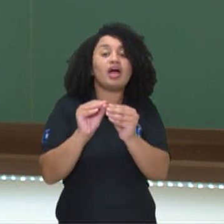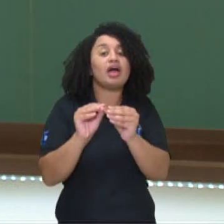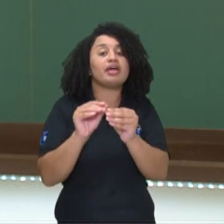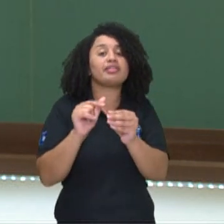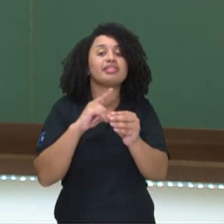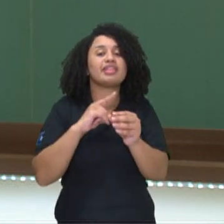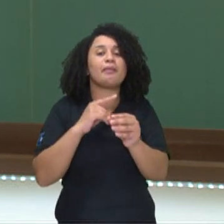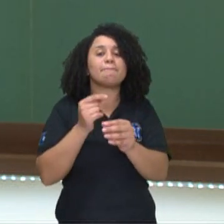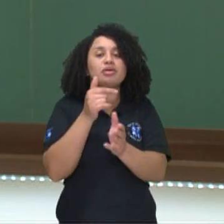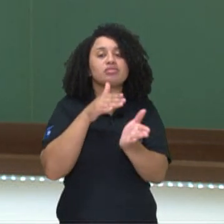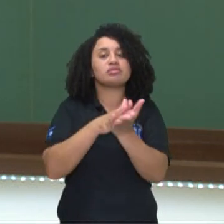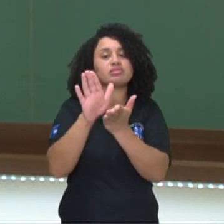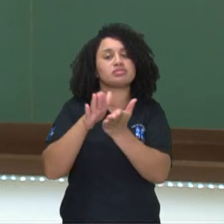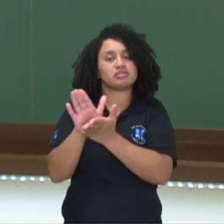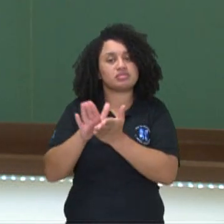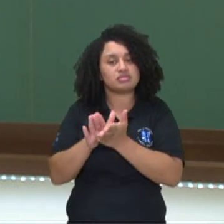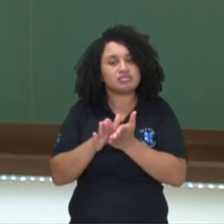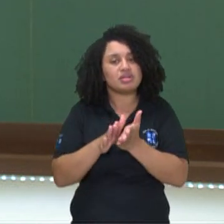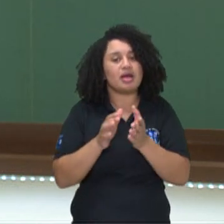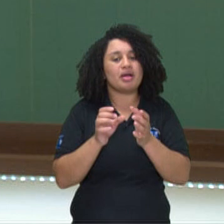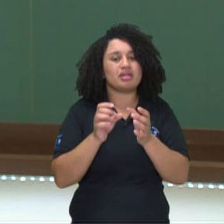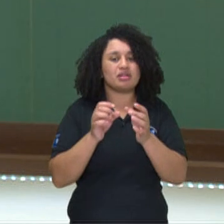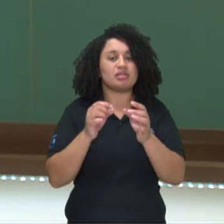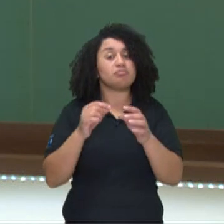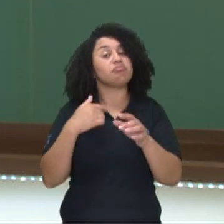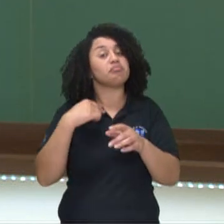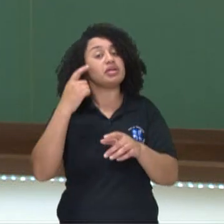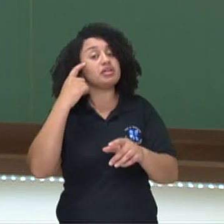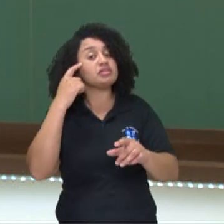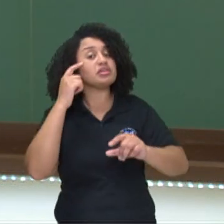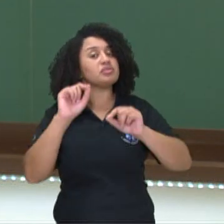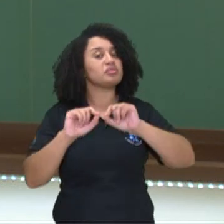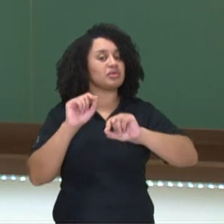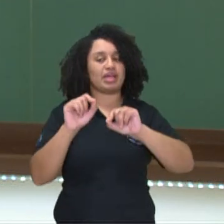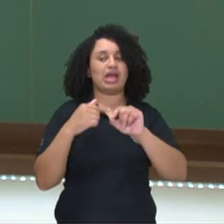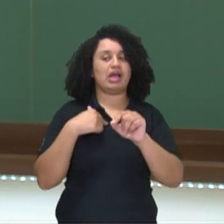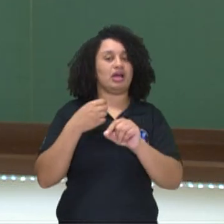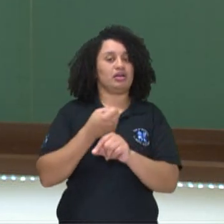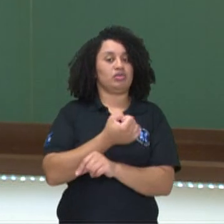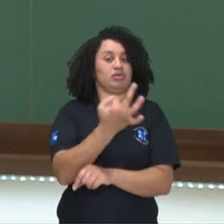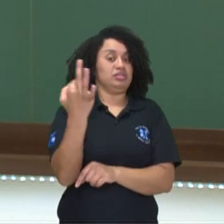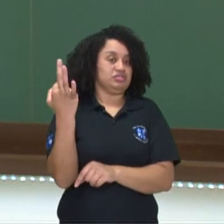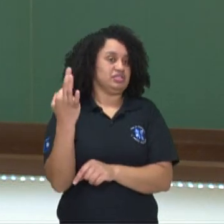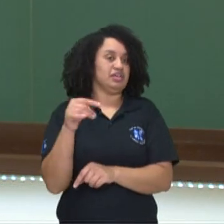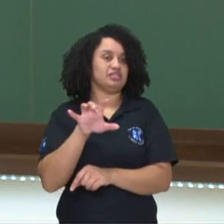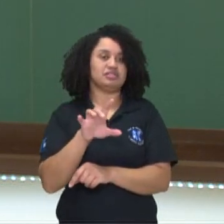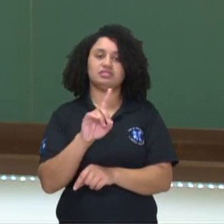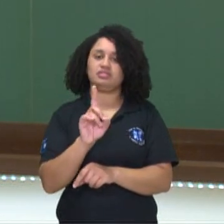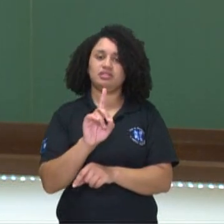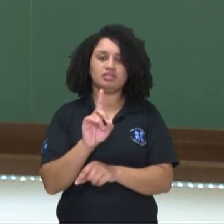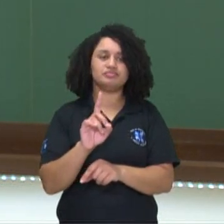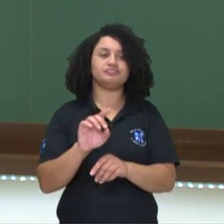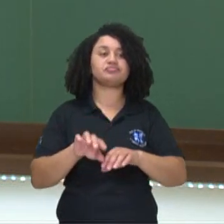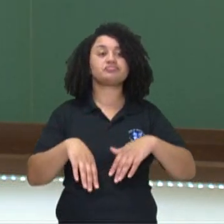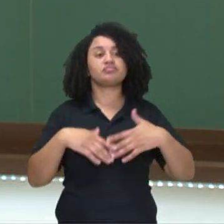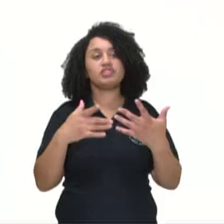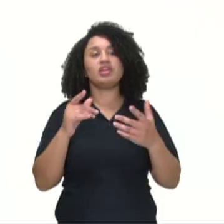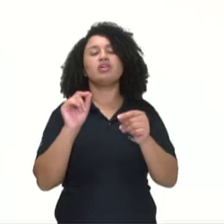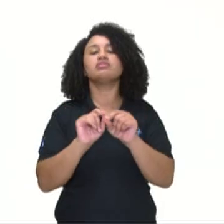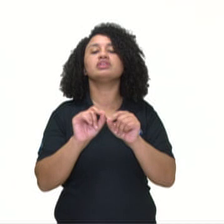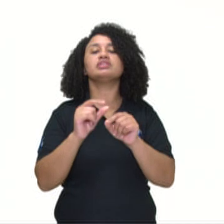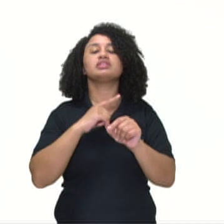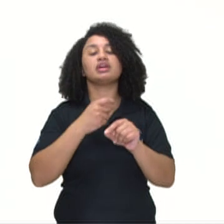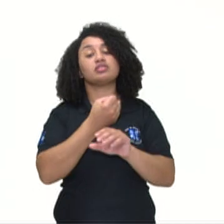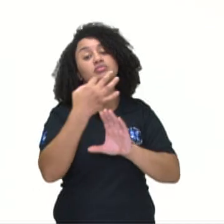desperdício, já pensando em possivelmente não produzir na mesma quantidade. Isso, logicamente, nos dá